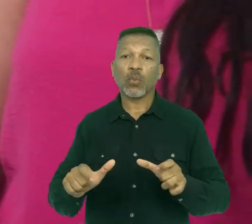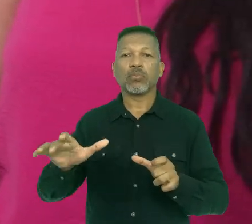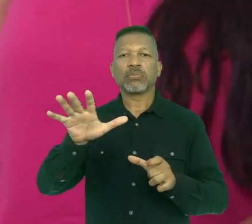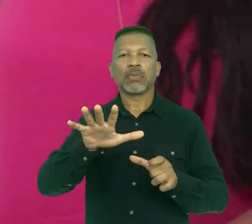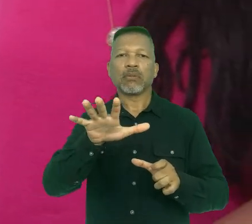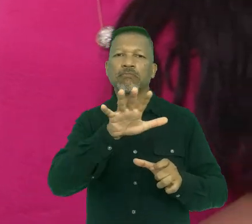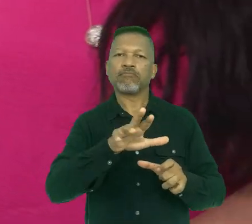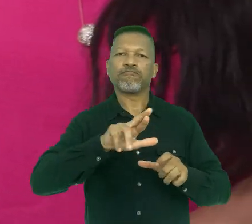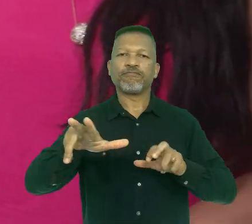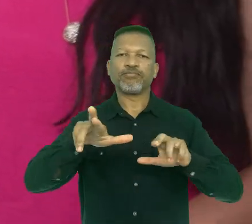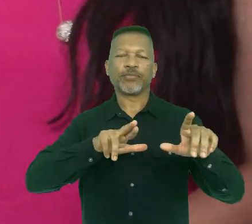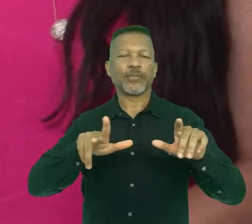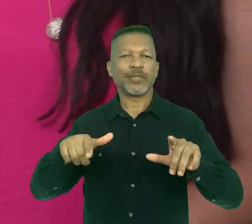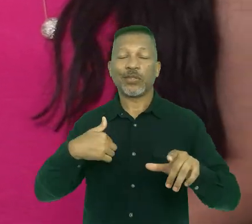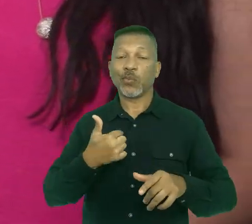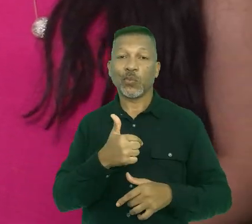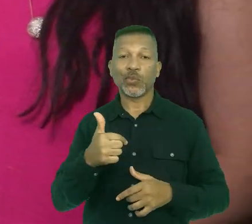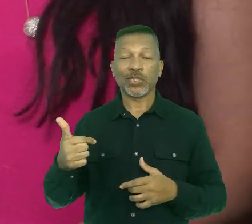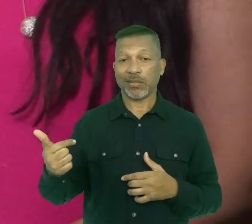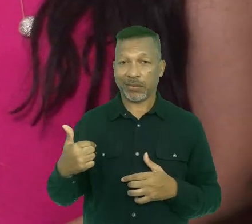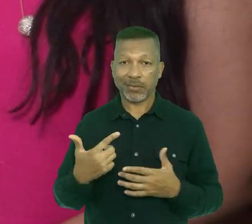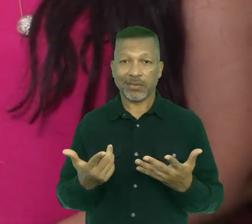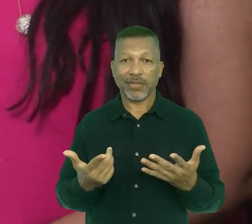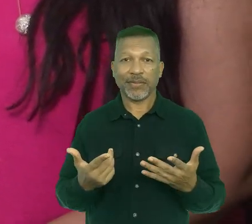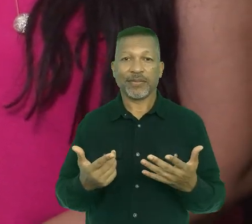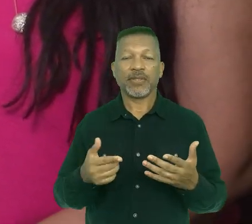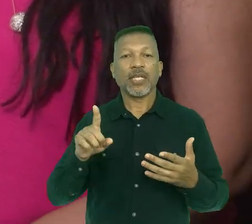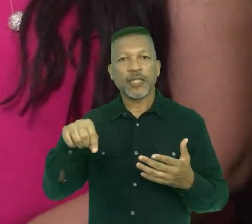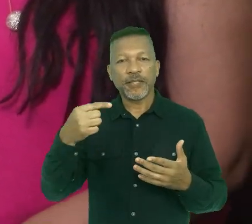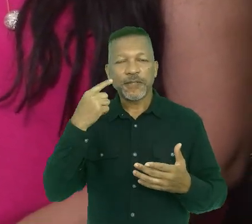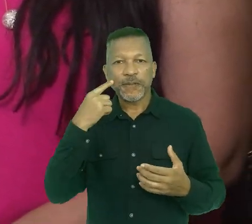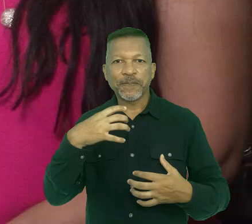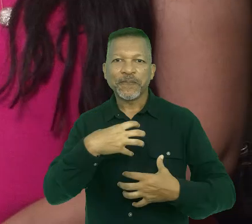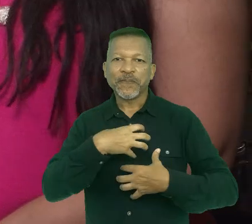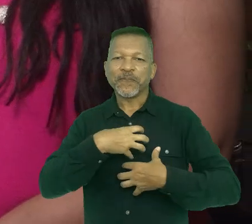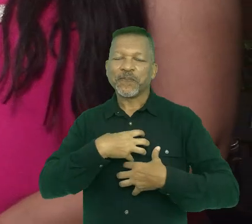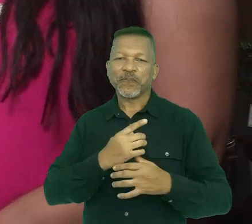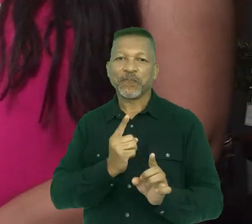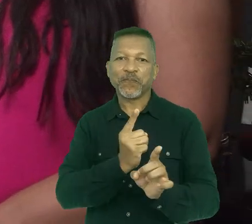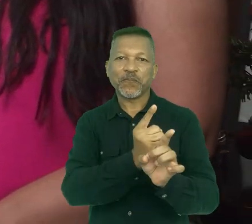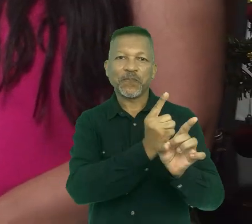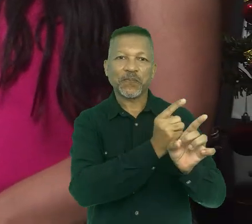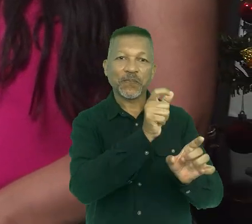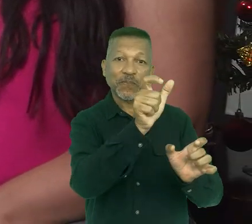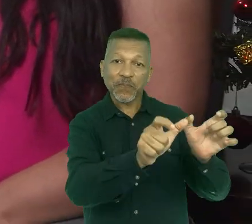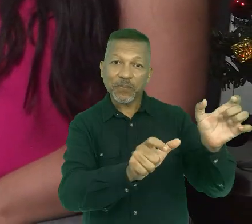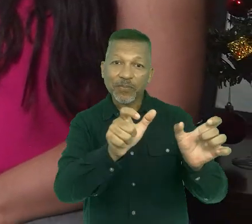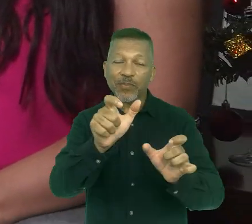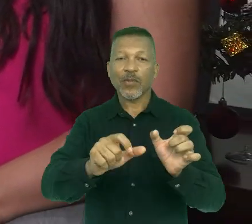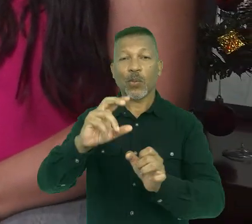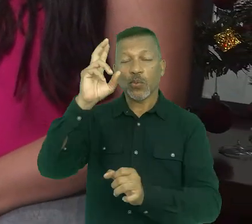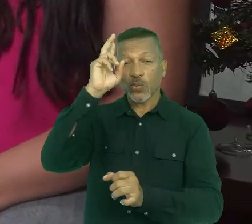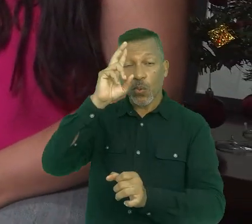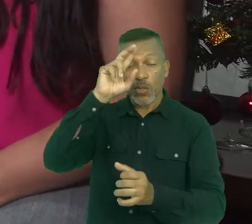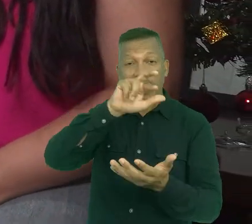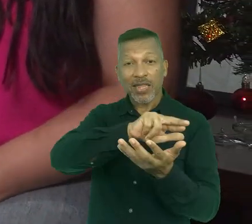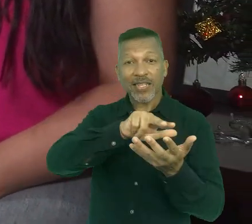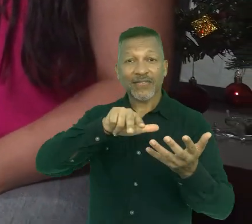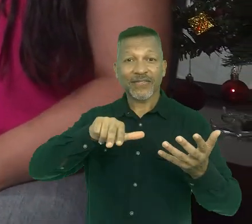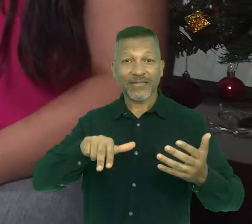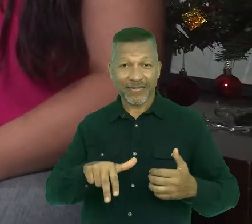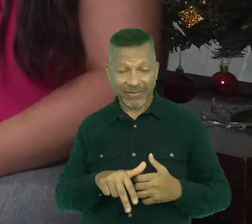outros cenários, eu não tinha tanto. E a gente sempre encontra pessoas, sempre encontra muitas